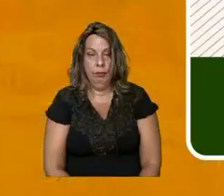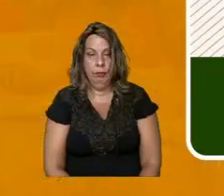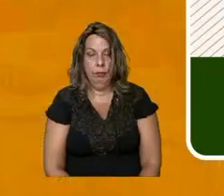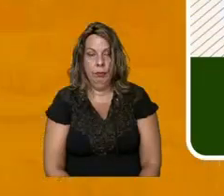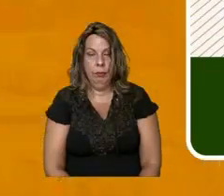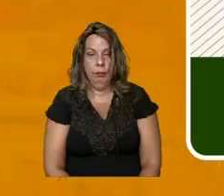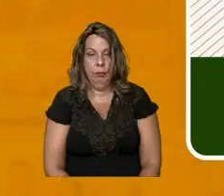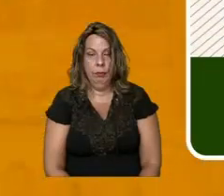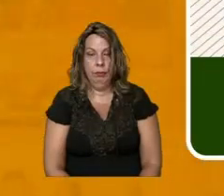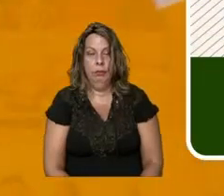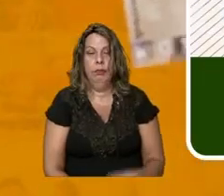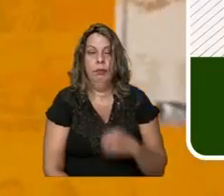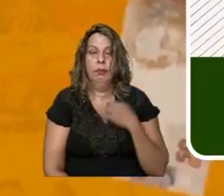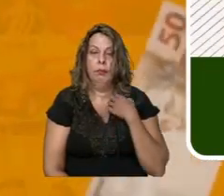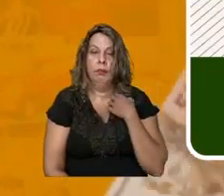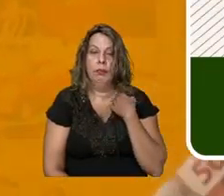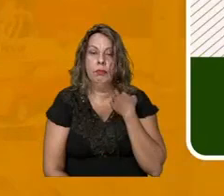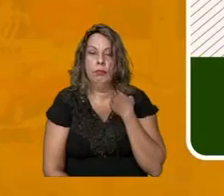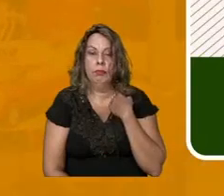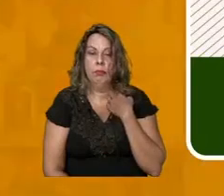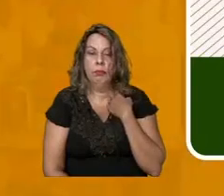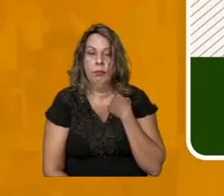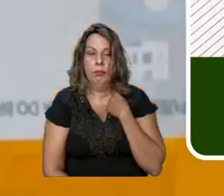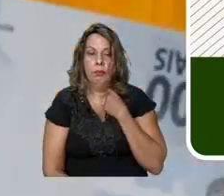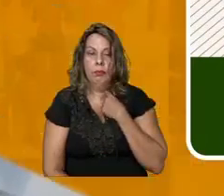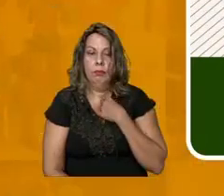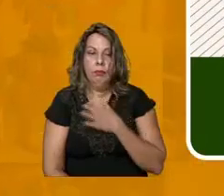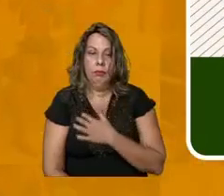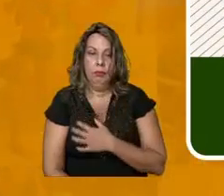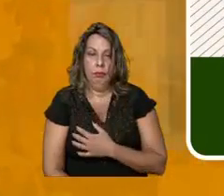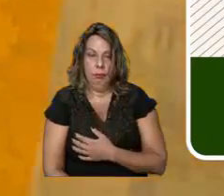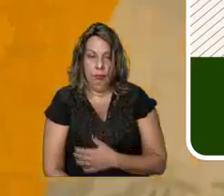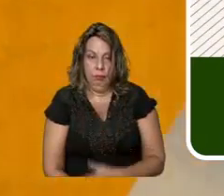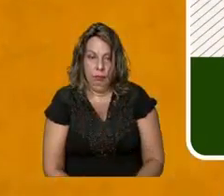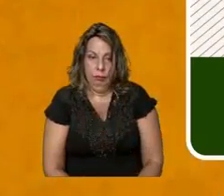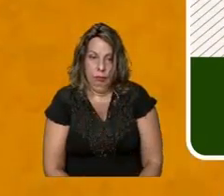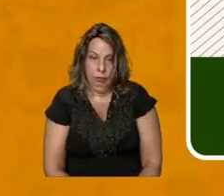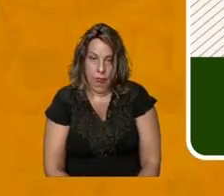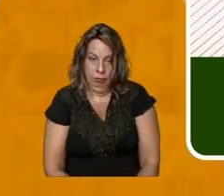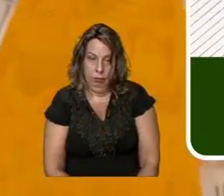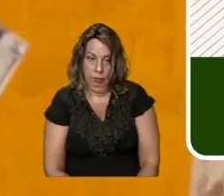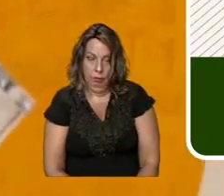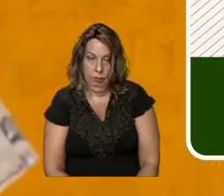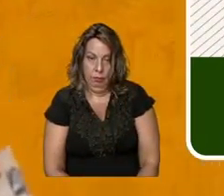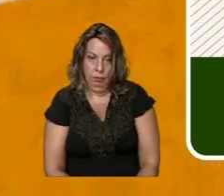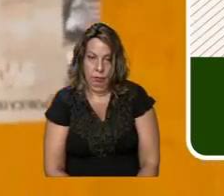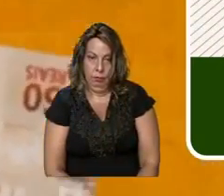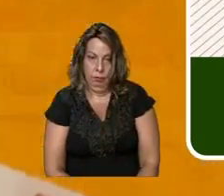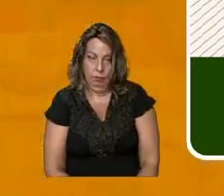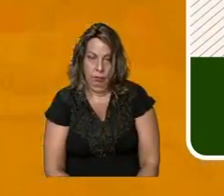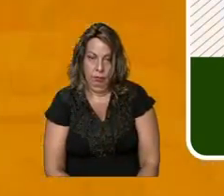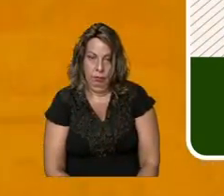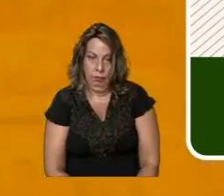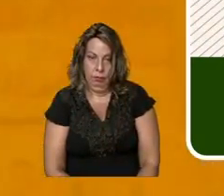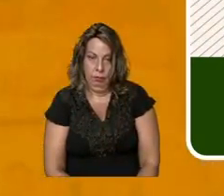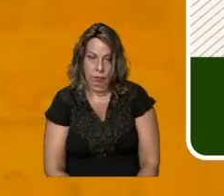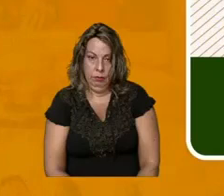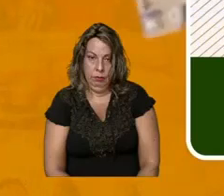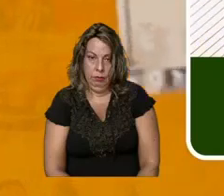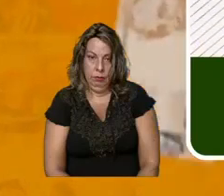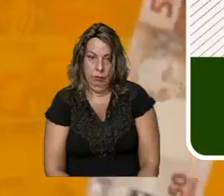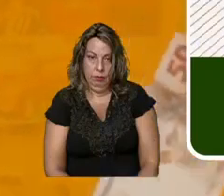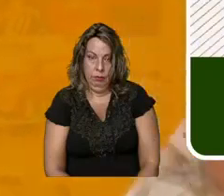José, Arivaldo, de Malhada dos Bois, Maria Riviane, de Nossa Senhora da Glória, Ézio, de Telha,